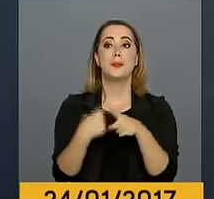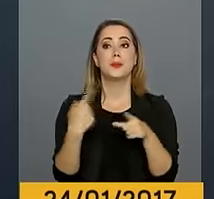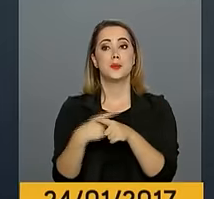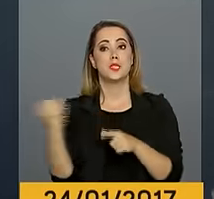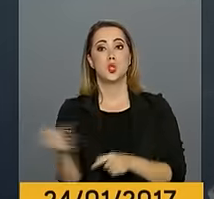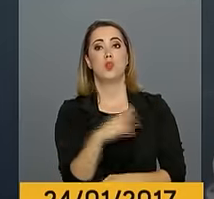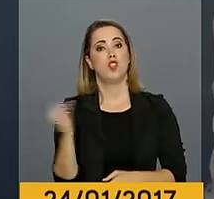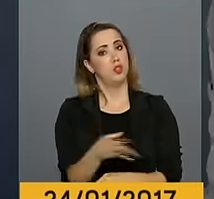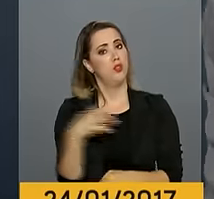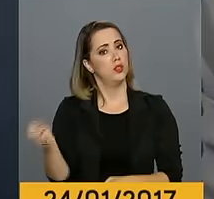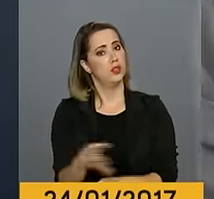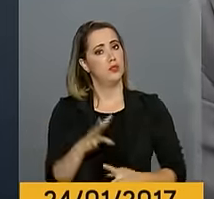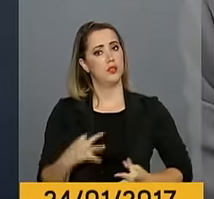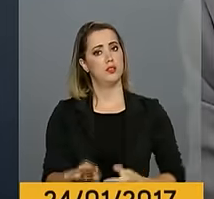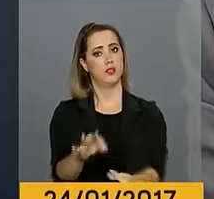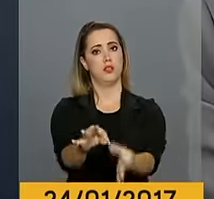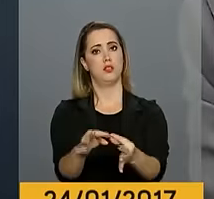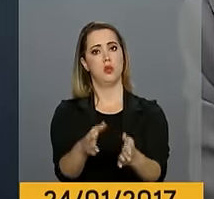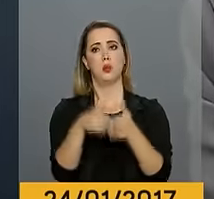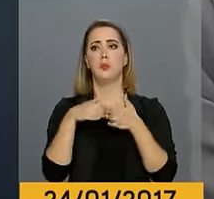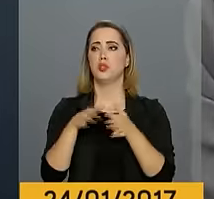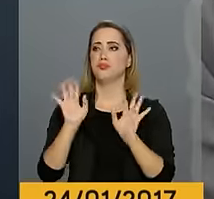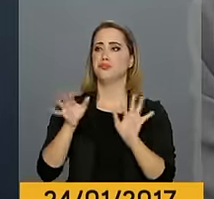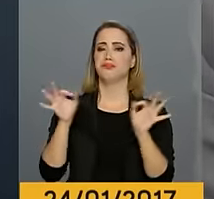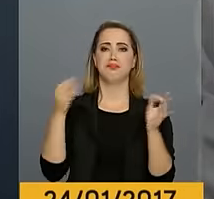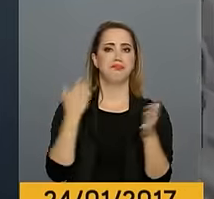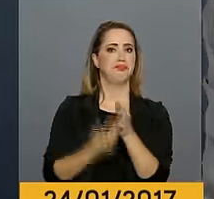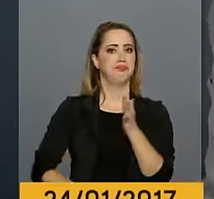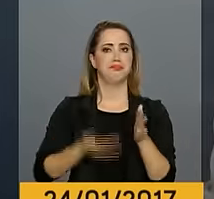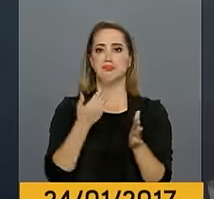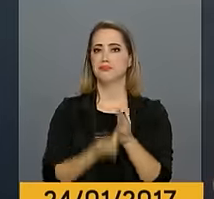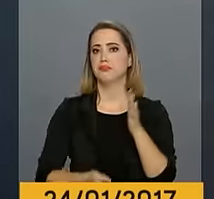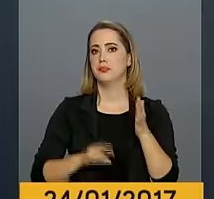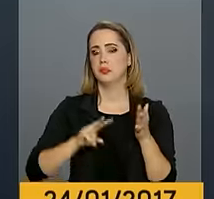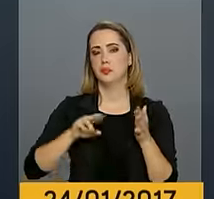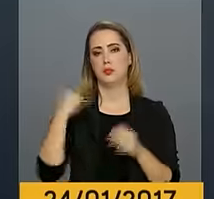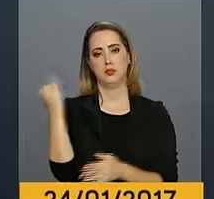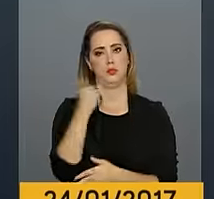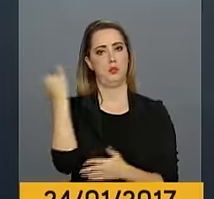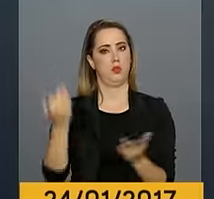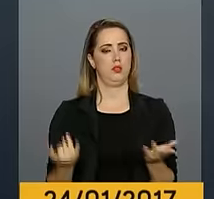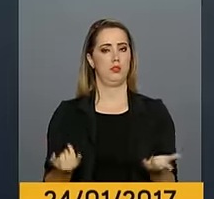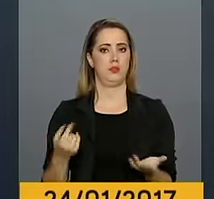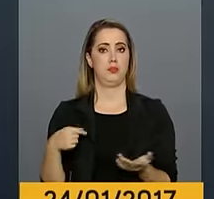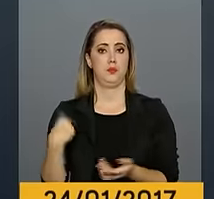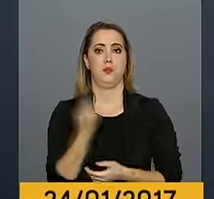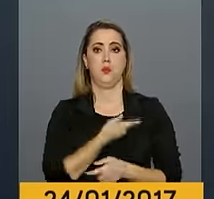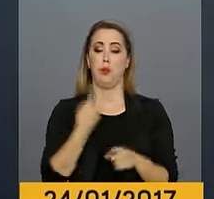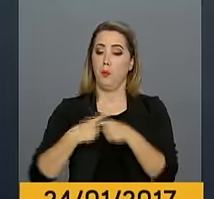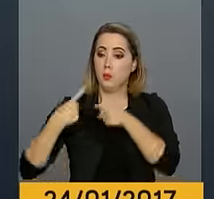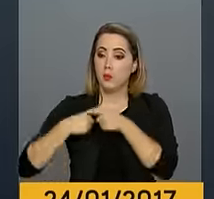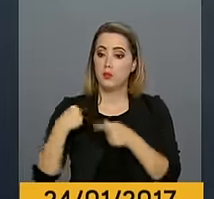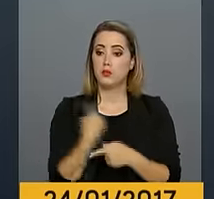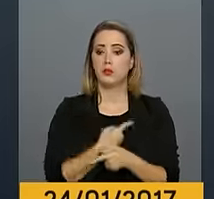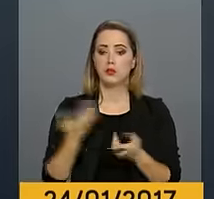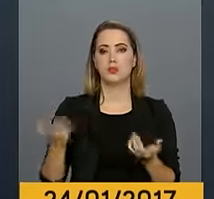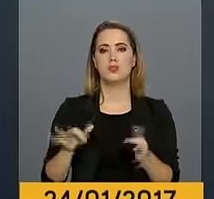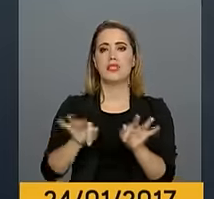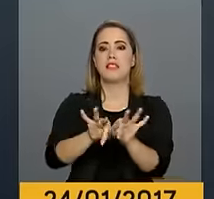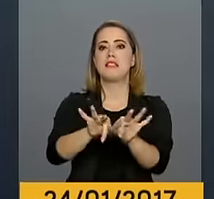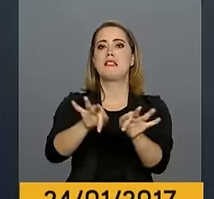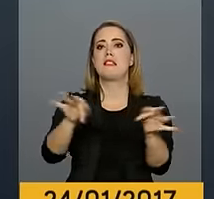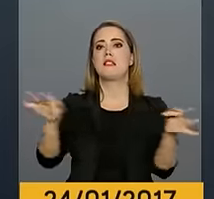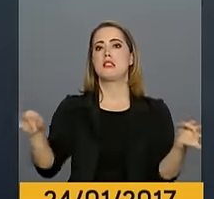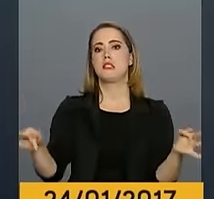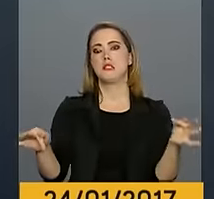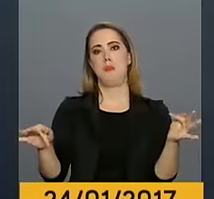tão expressiva, que aqueles pedidos anteriores já perdem qualquer significado. E daí porque nós temos tentado exatamente